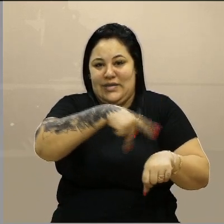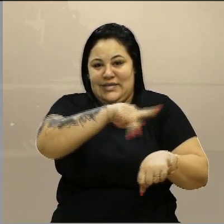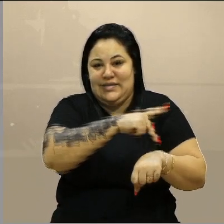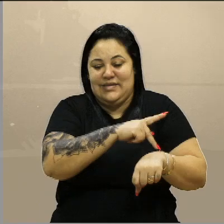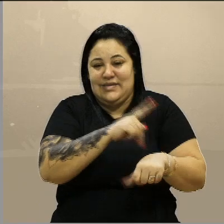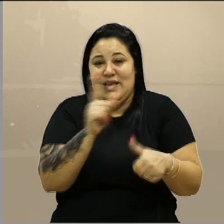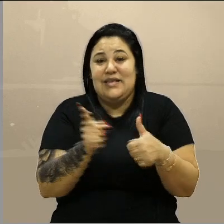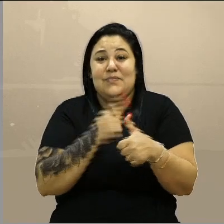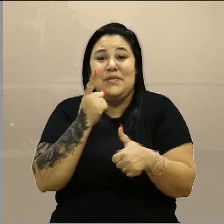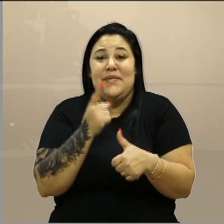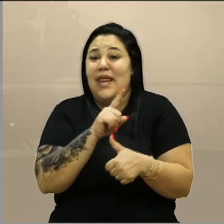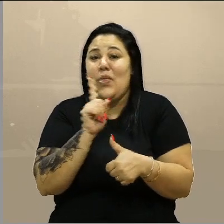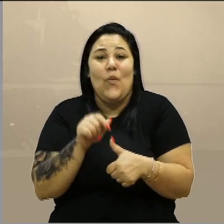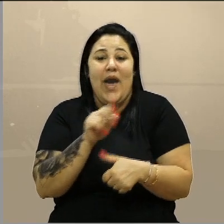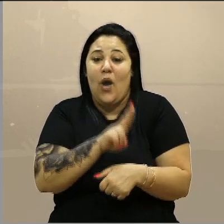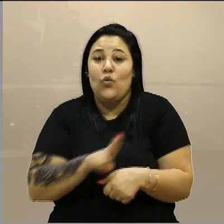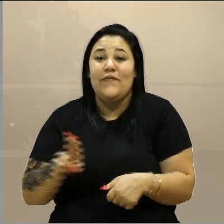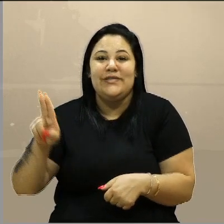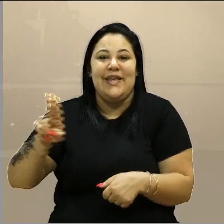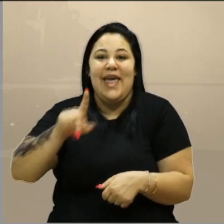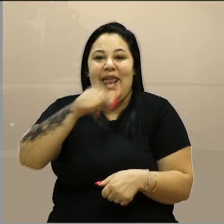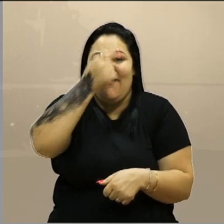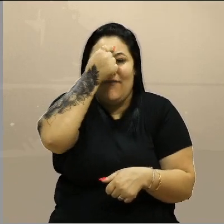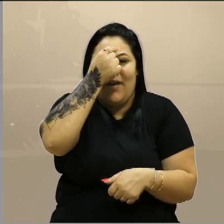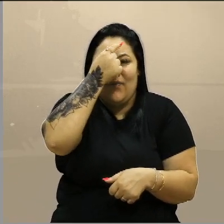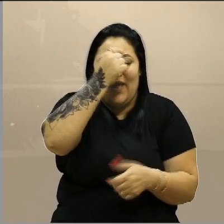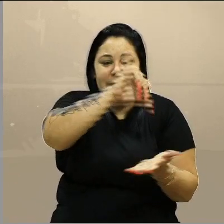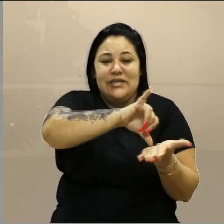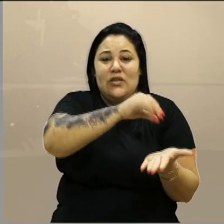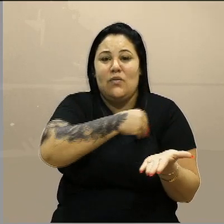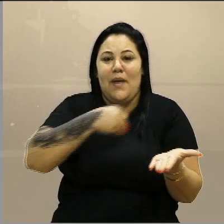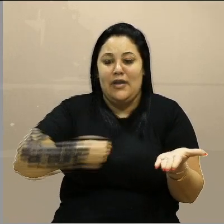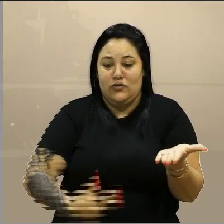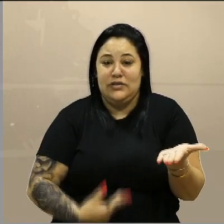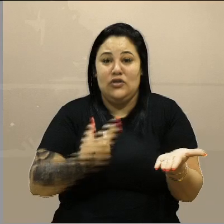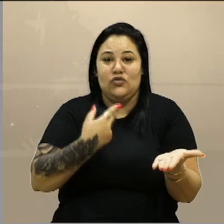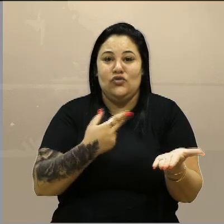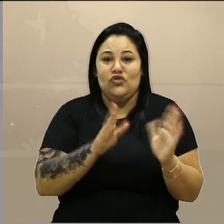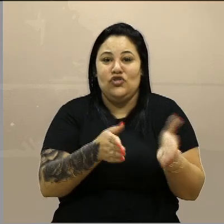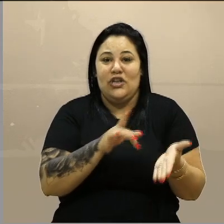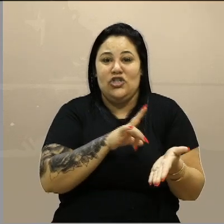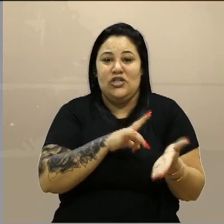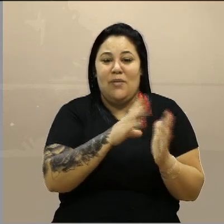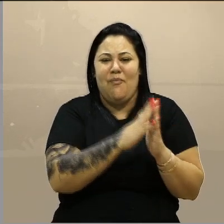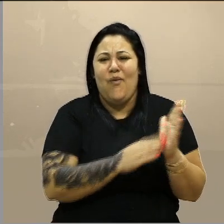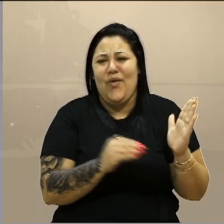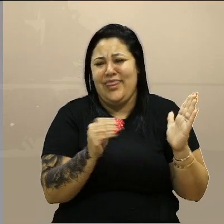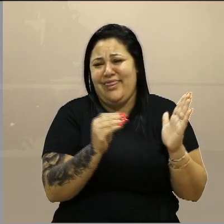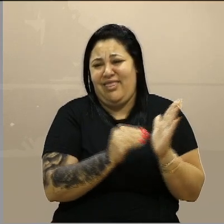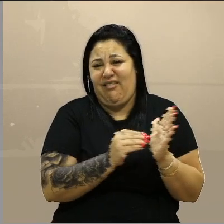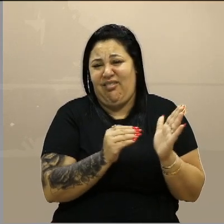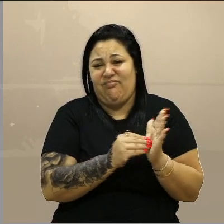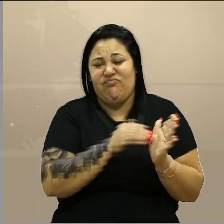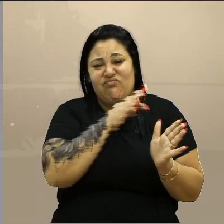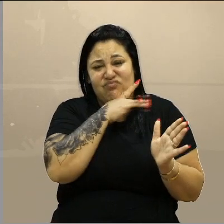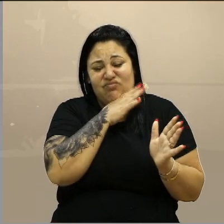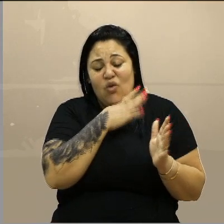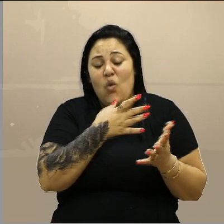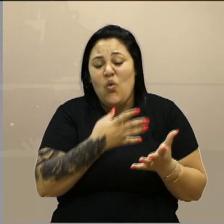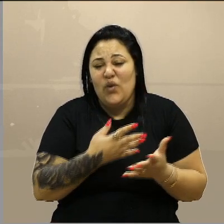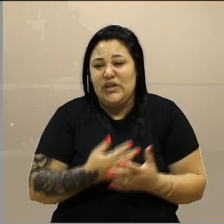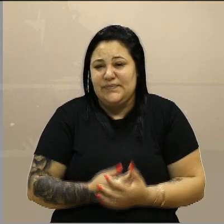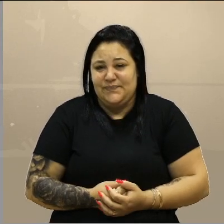eram nem universidades, eram faculdades, centros médicos cirúrgicos que existiram no Brasil em 1808, já eram modelos defasados. Pode passar ali, passa de